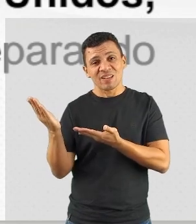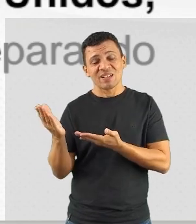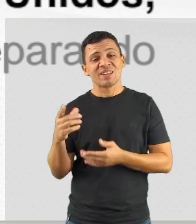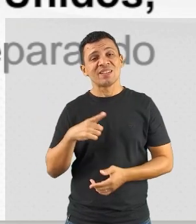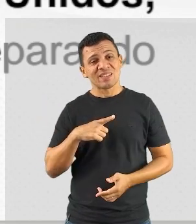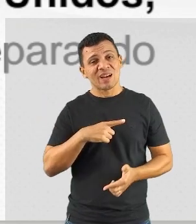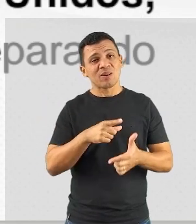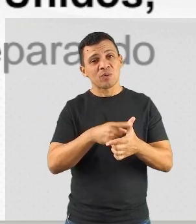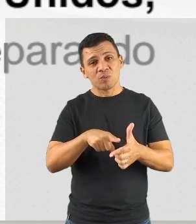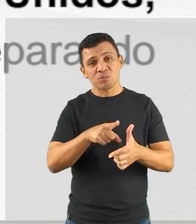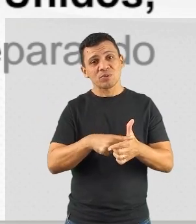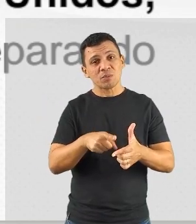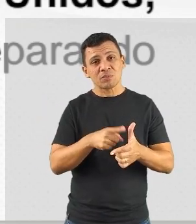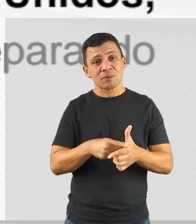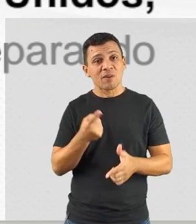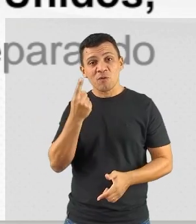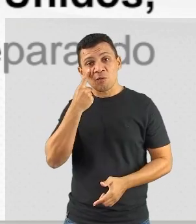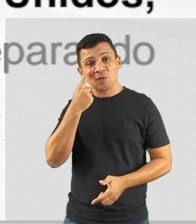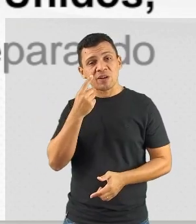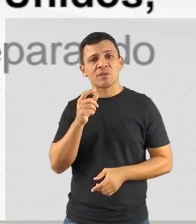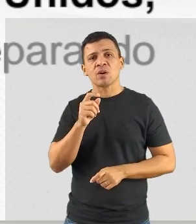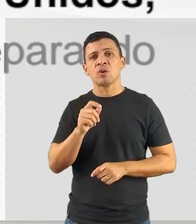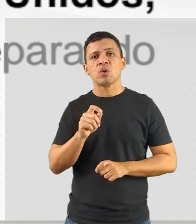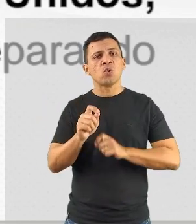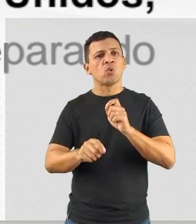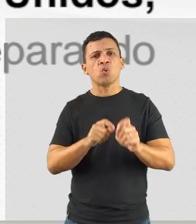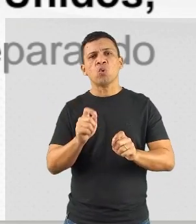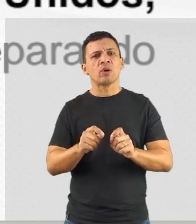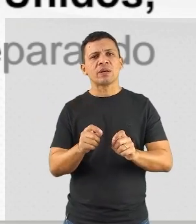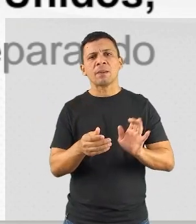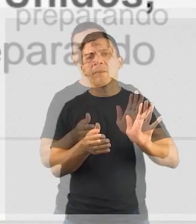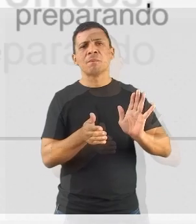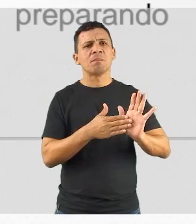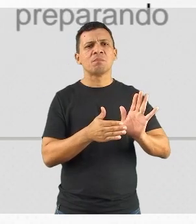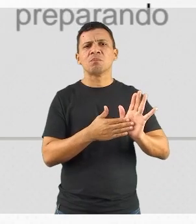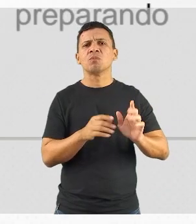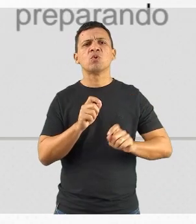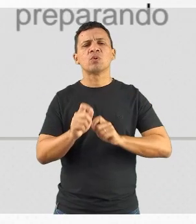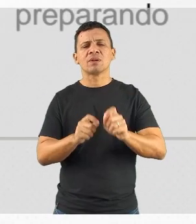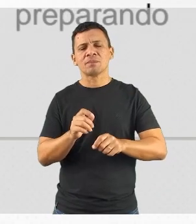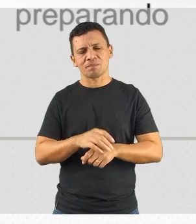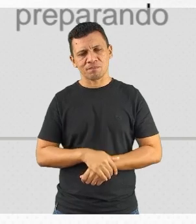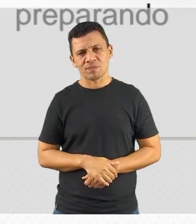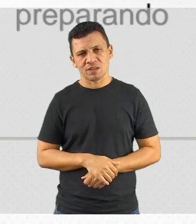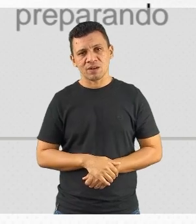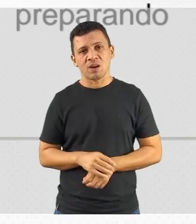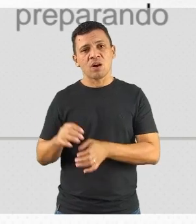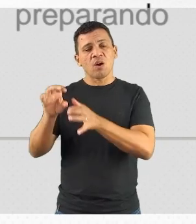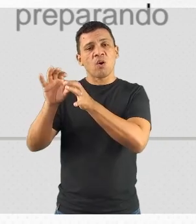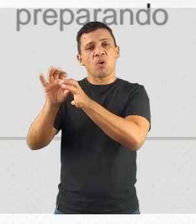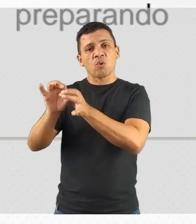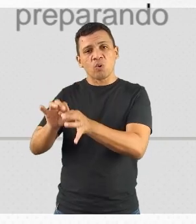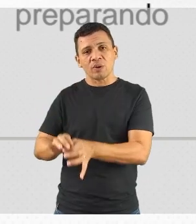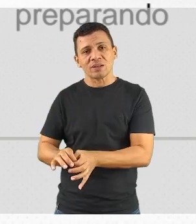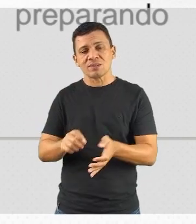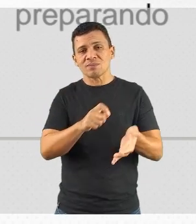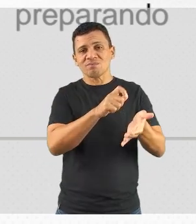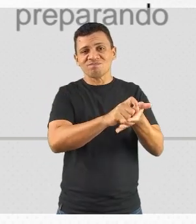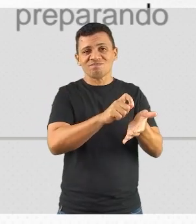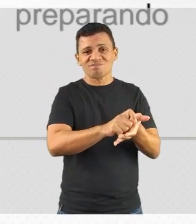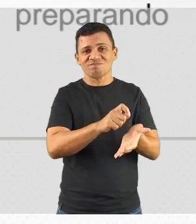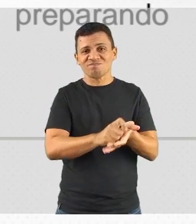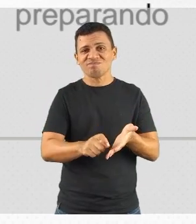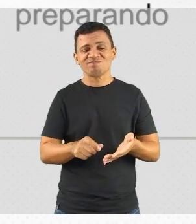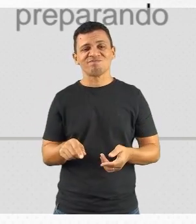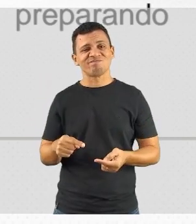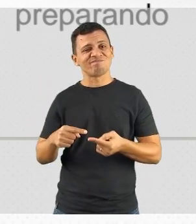problema justamente para a gente verificar o que proporciona, né, quando eu faço uma coerência, uma produção e ela não